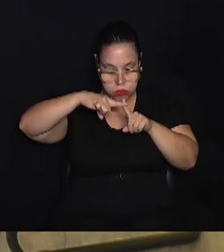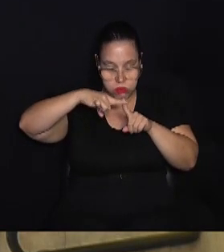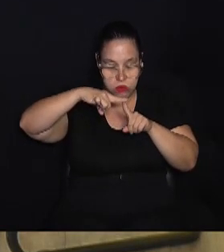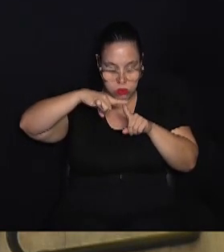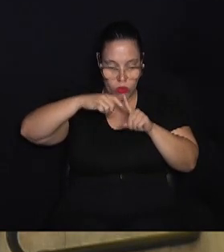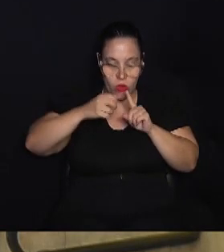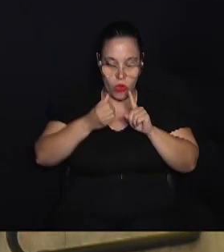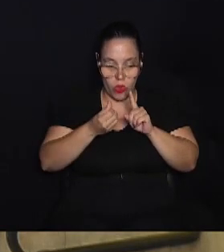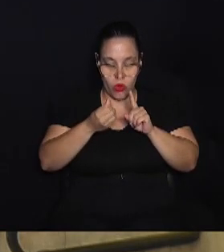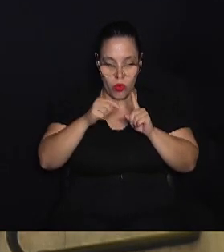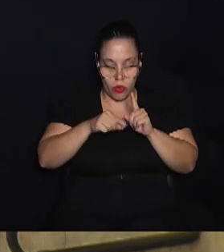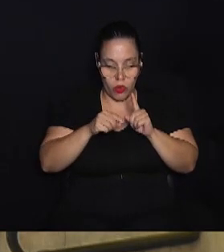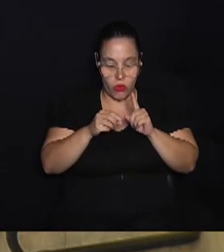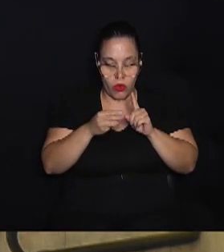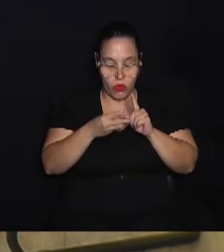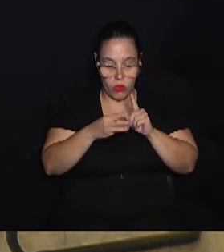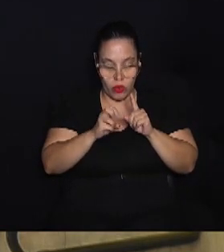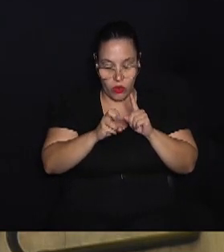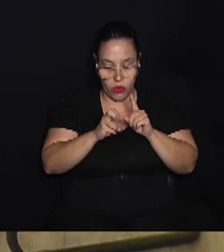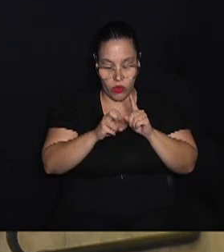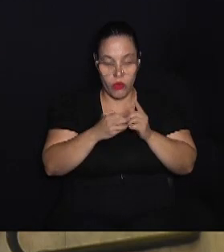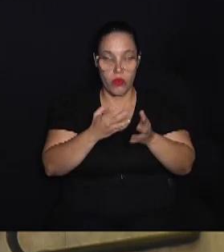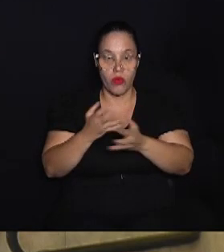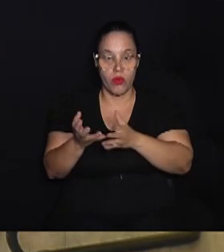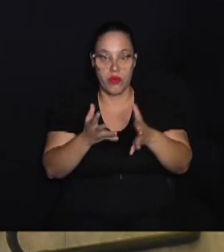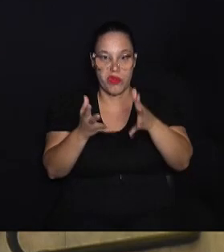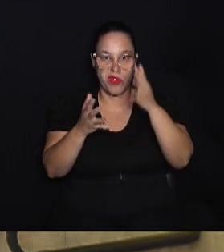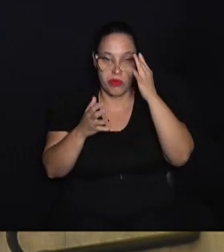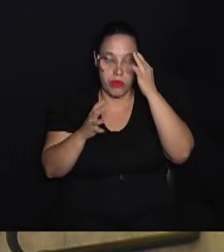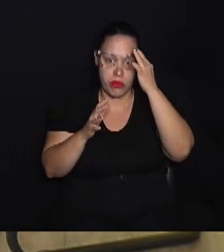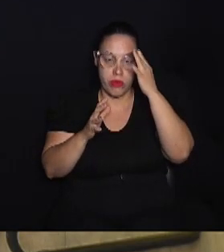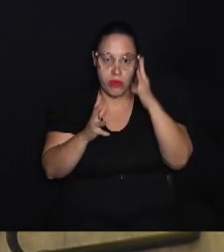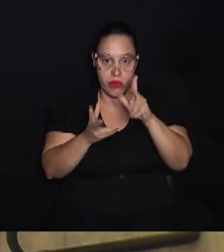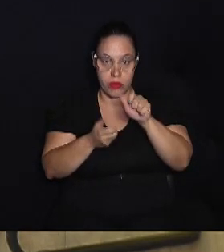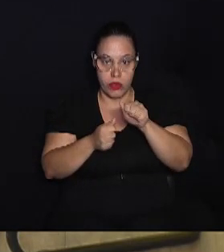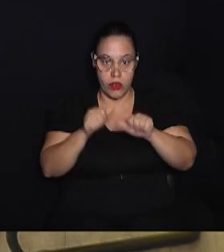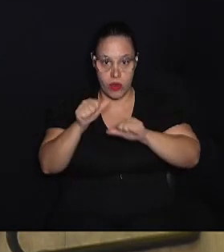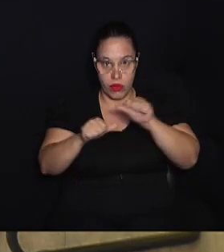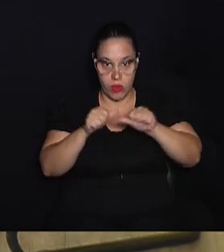grau e a participação do país nas emissões globais, considerando a